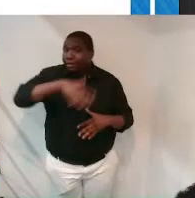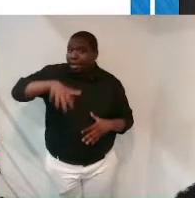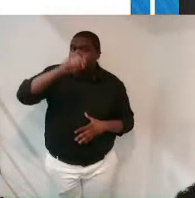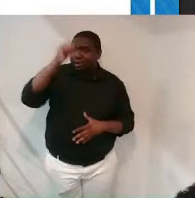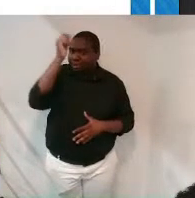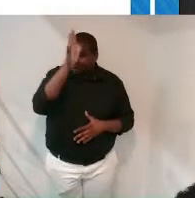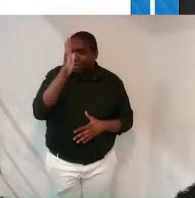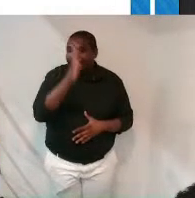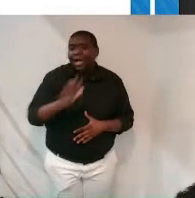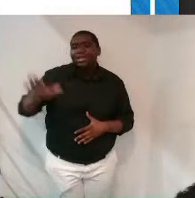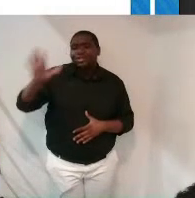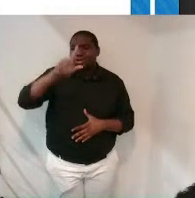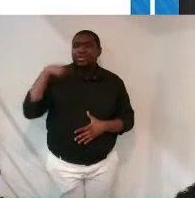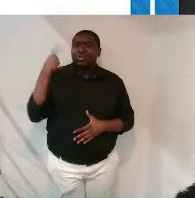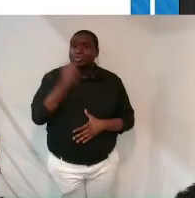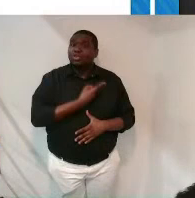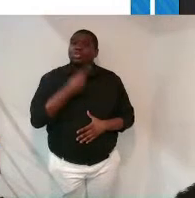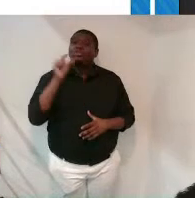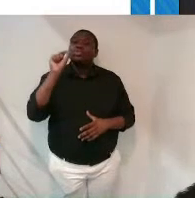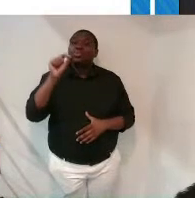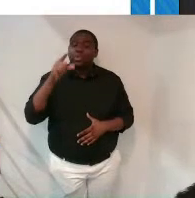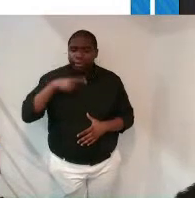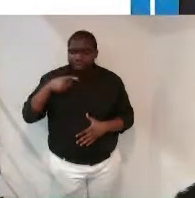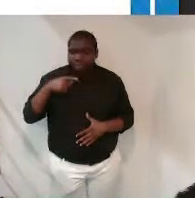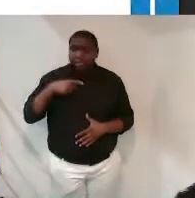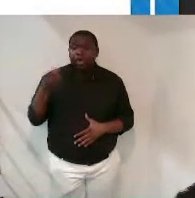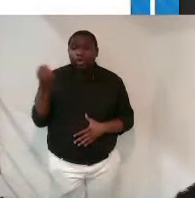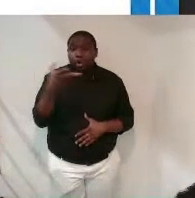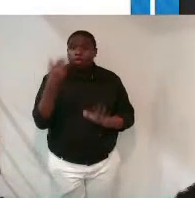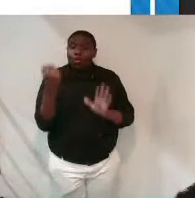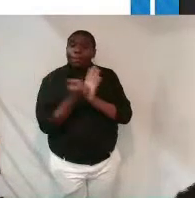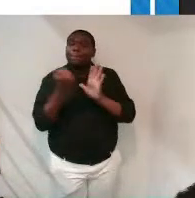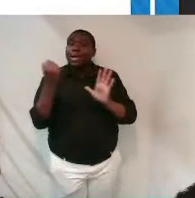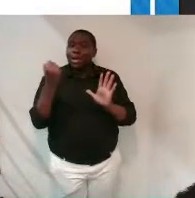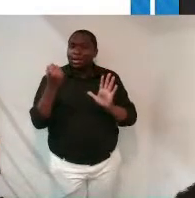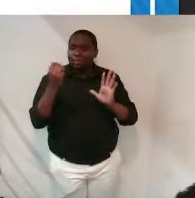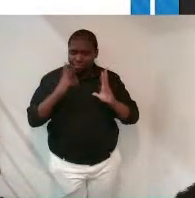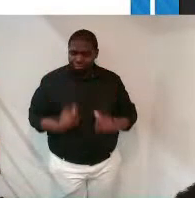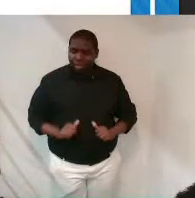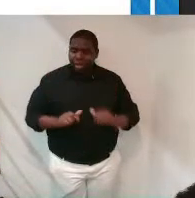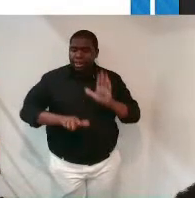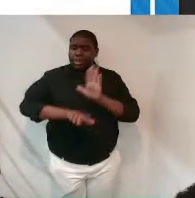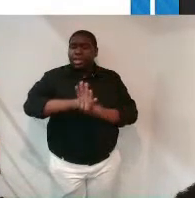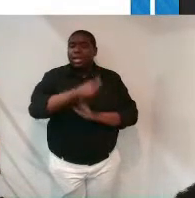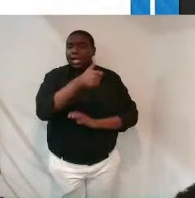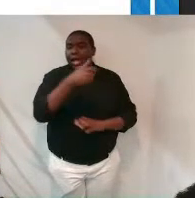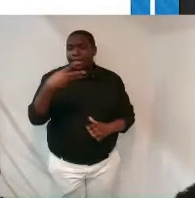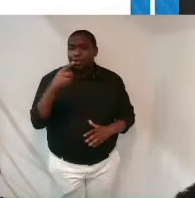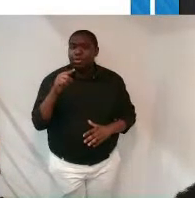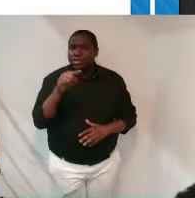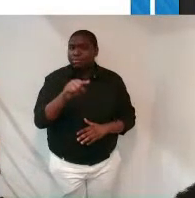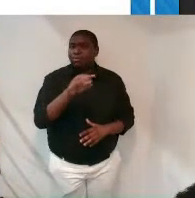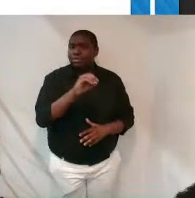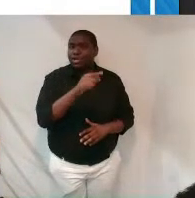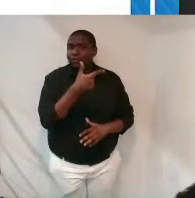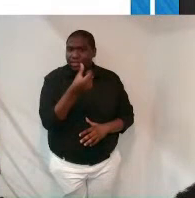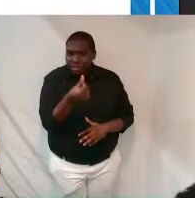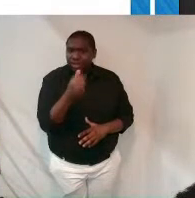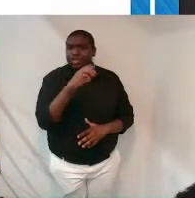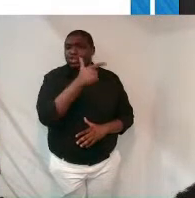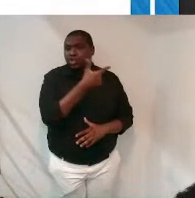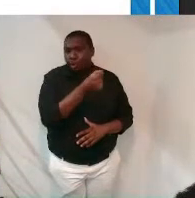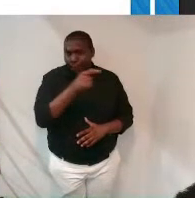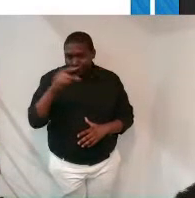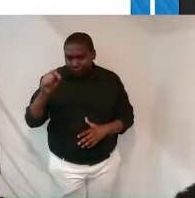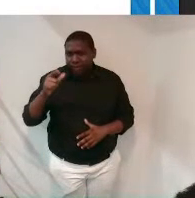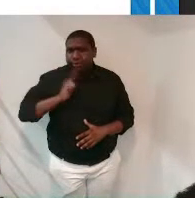nacional. Nós temos, através do novo marco de saneamento, a Lei 14.026 de 2020, realmente um